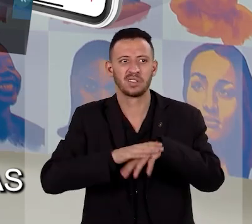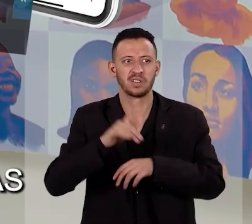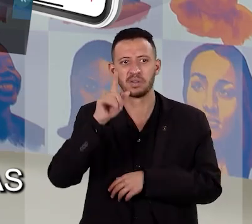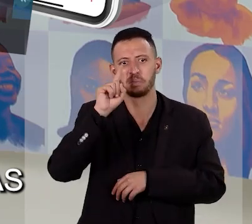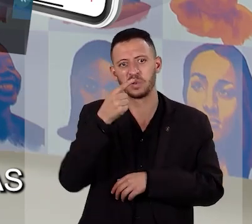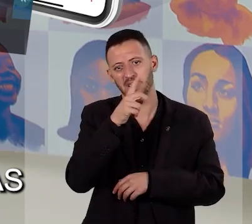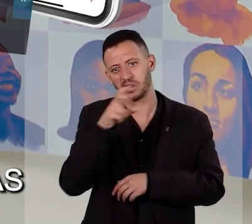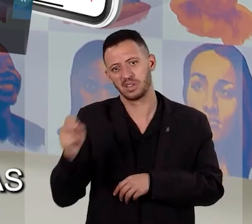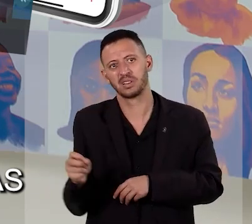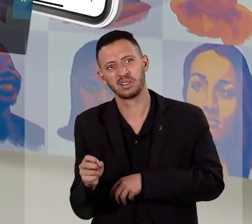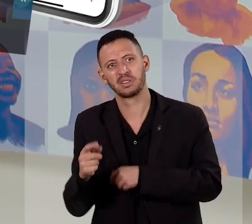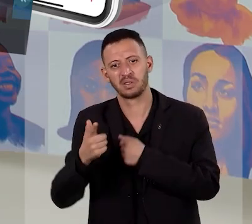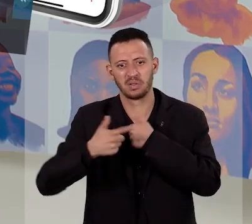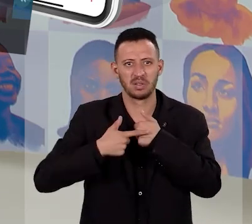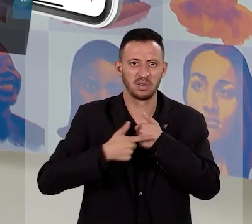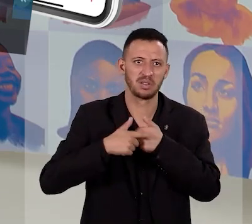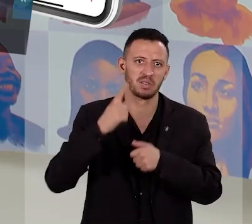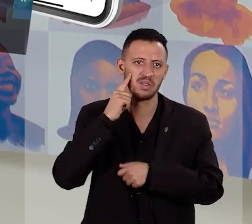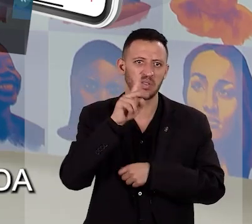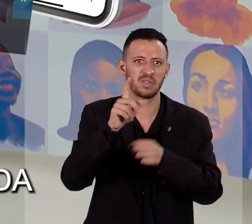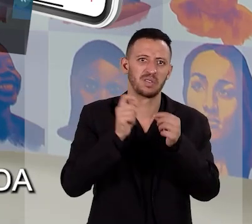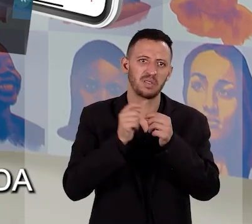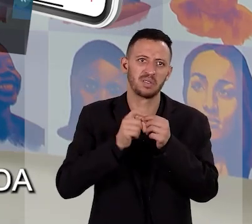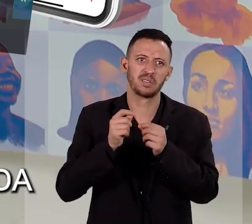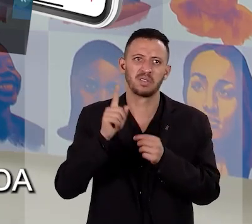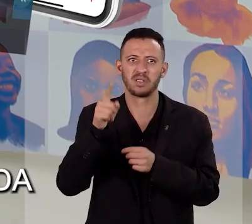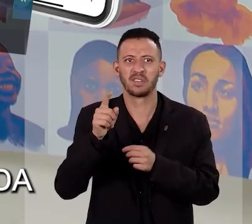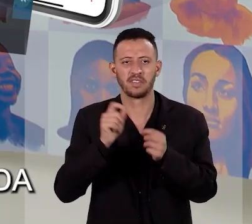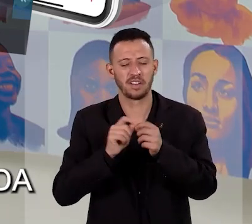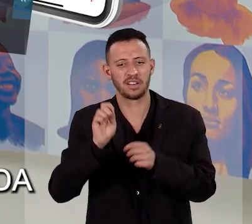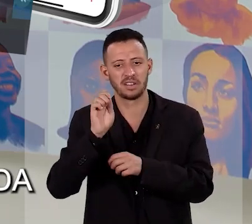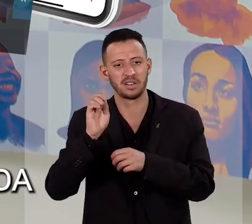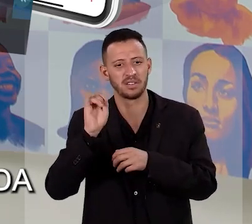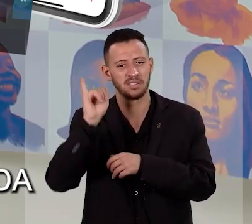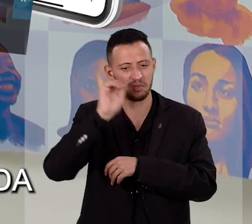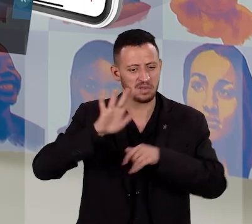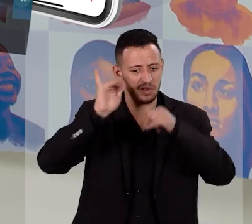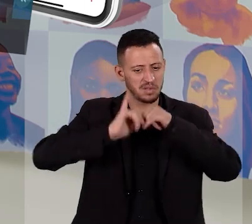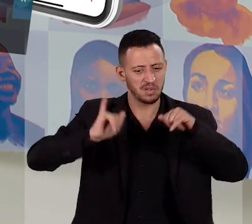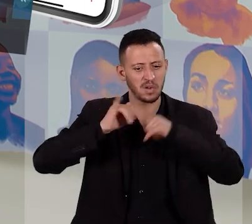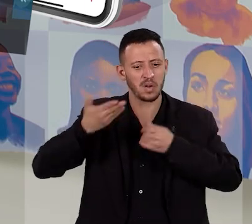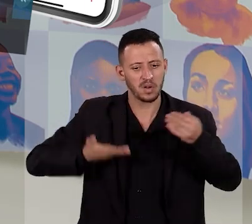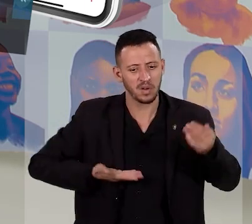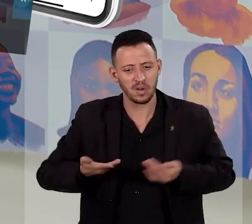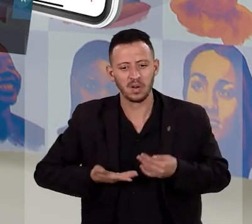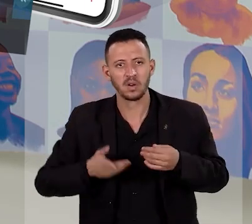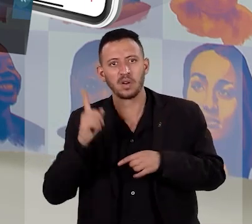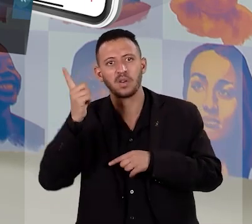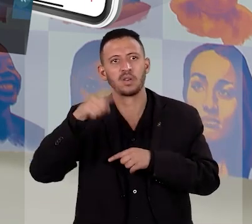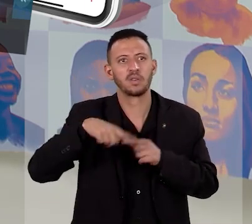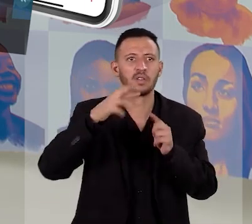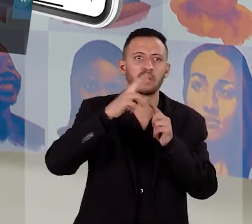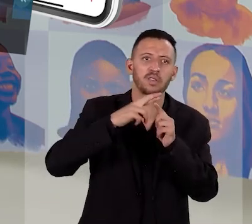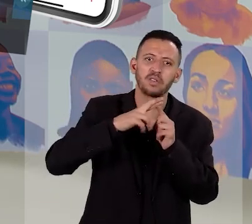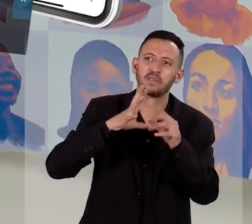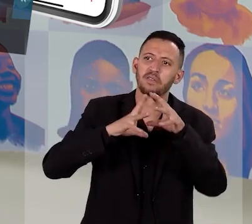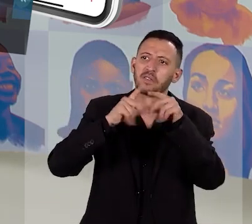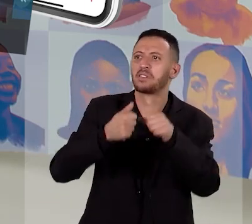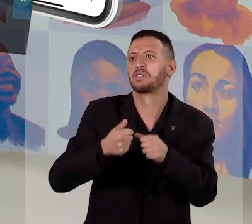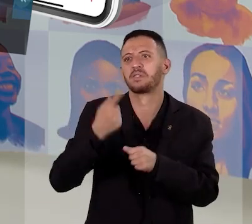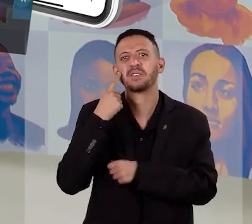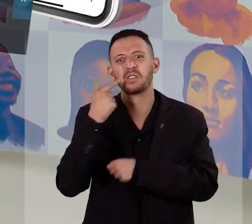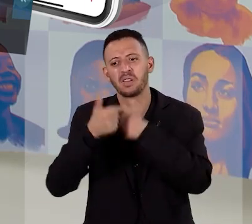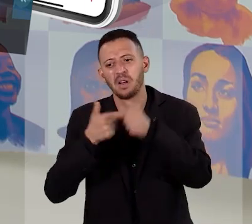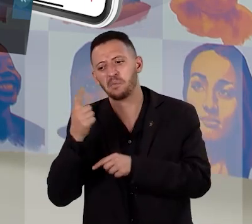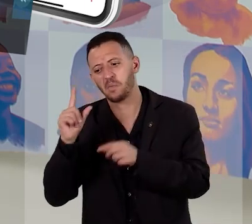de 8.500 curtidas. No post, a Tabata faz uma encenação bem-humorada em que conversa com um funcionário típico que vem